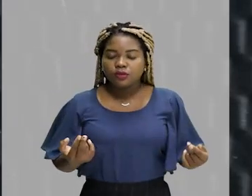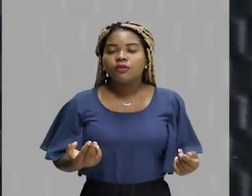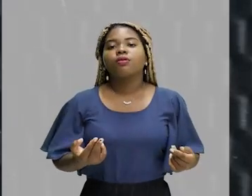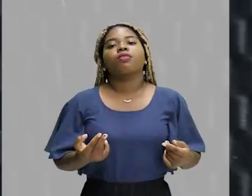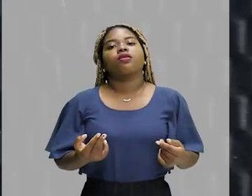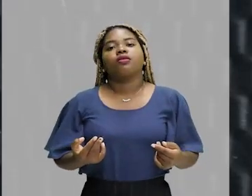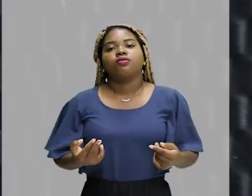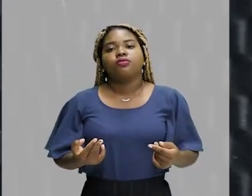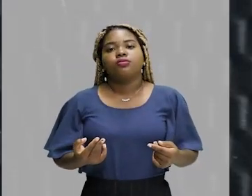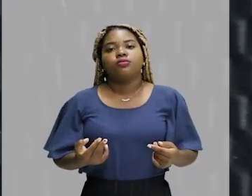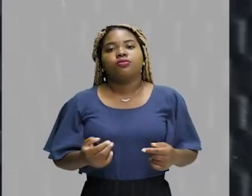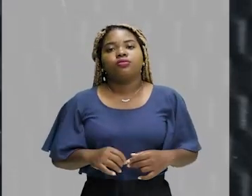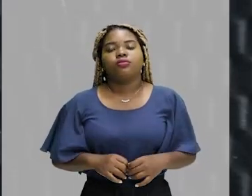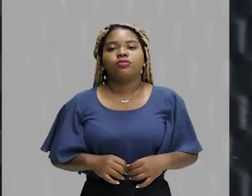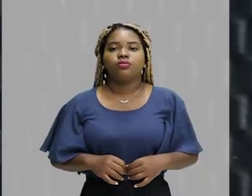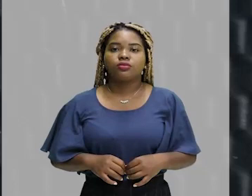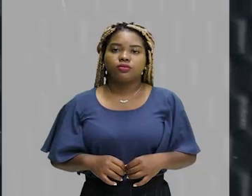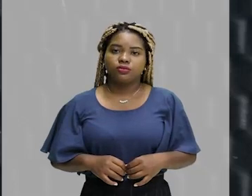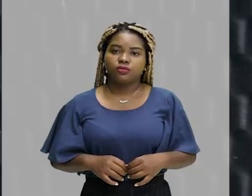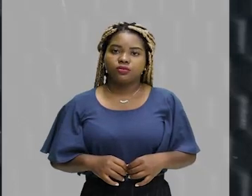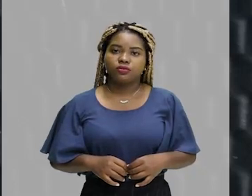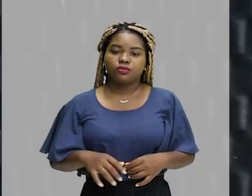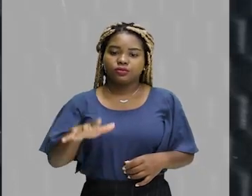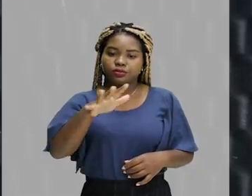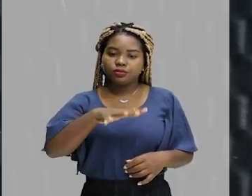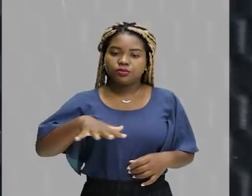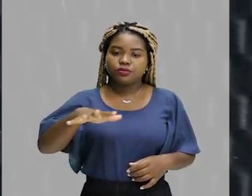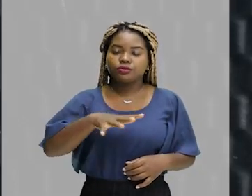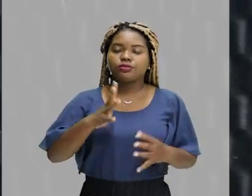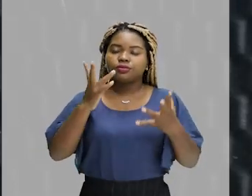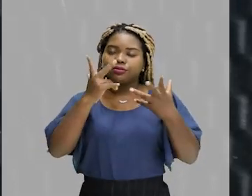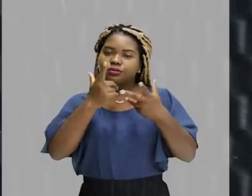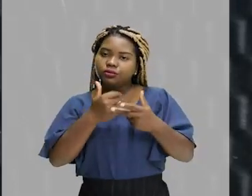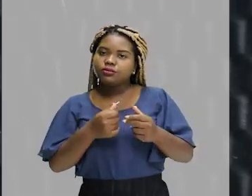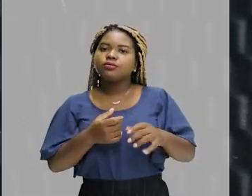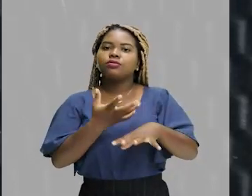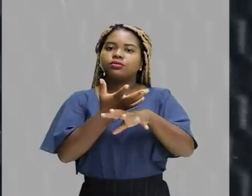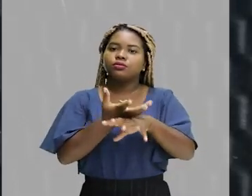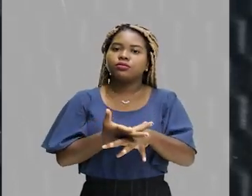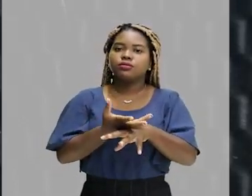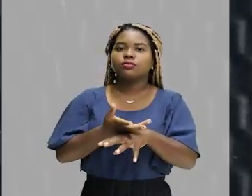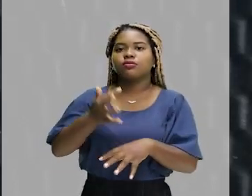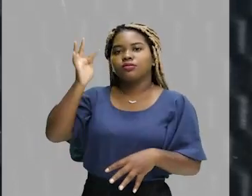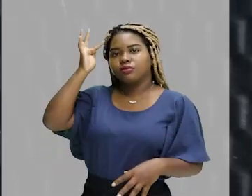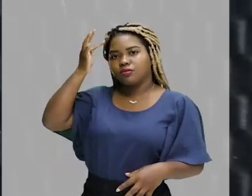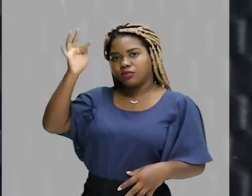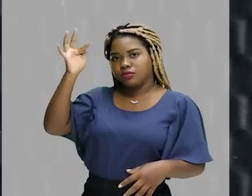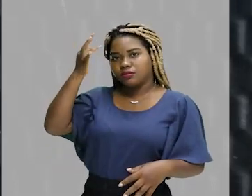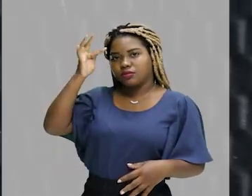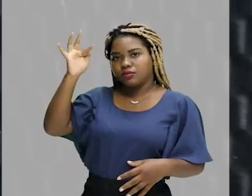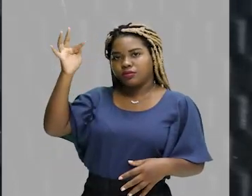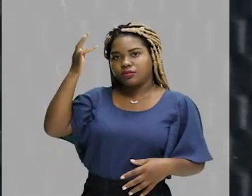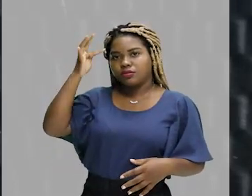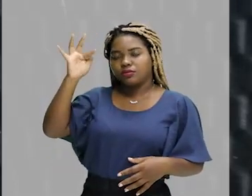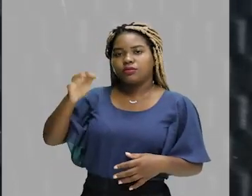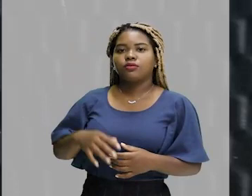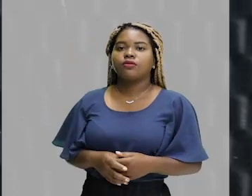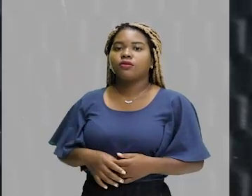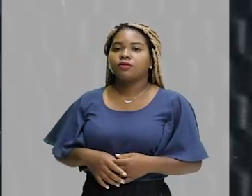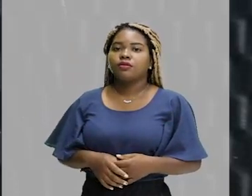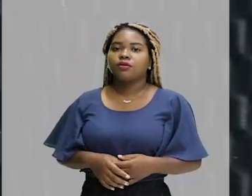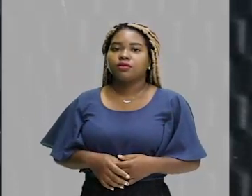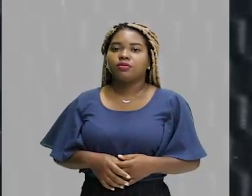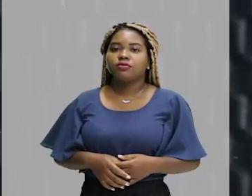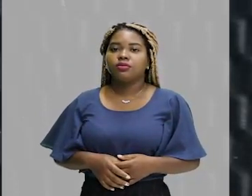aprimorar os nossos saberes a partir desta área maravilhosa que é a filosofia. Então aqui eu estou insistindo, eu digo muito que não sou professor, eu